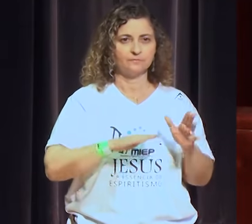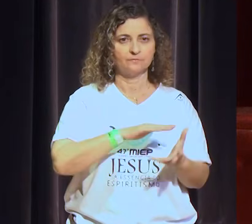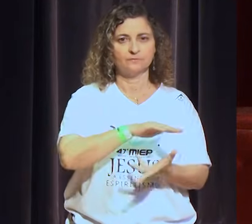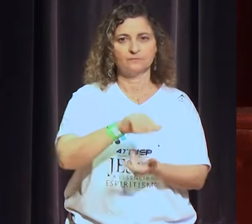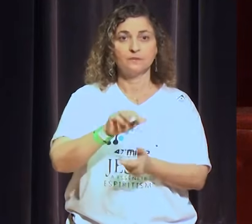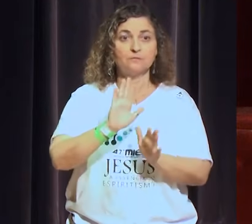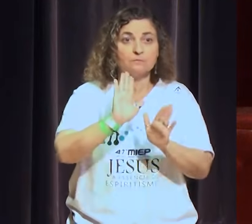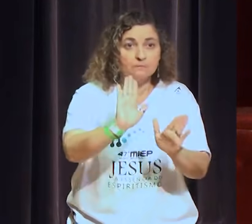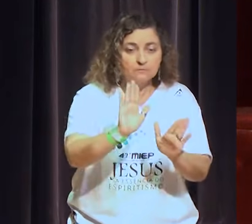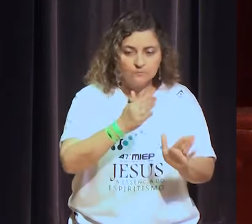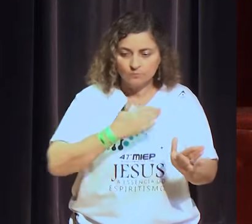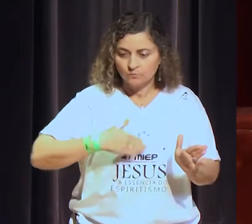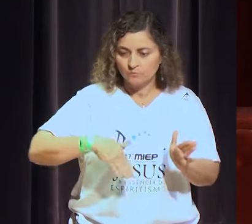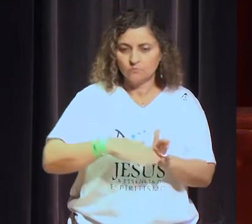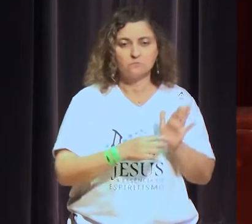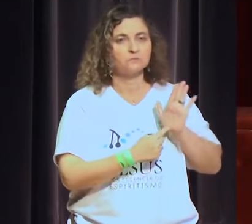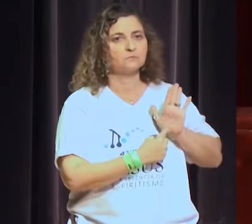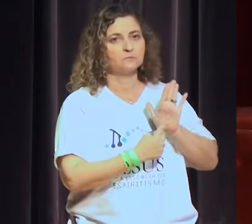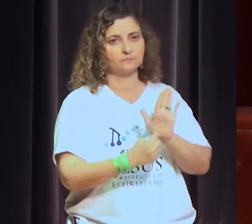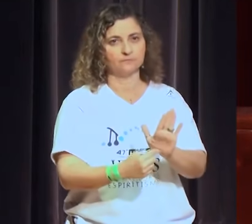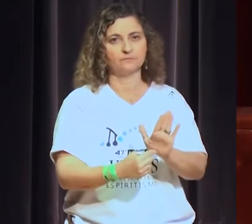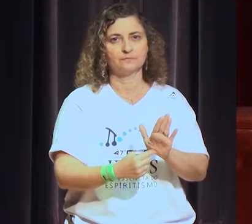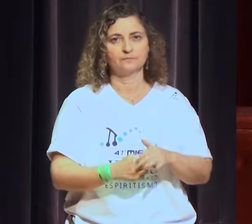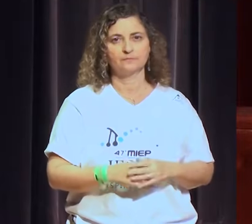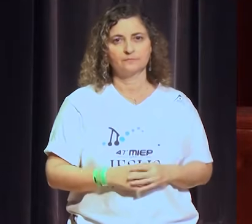Mas é uma expressão.